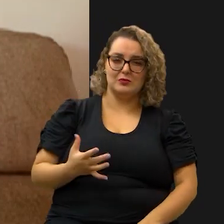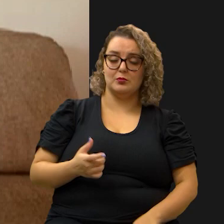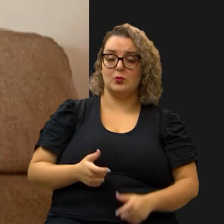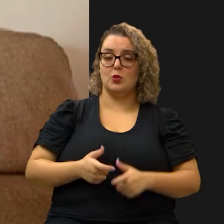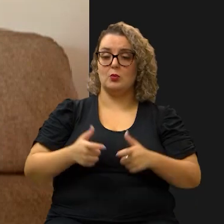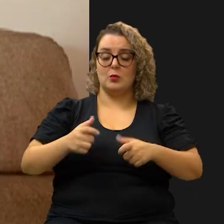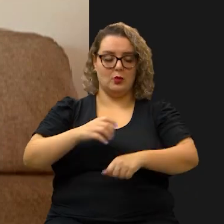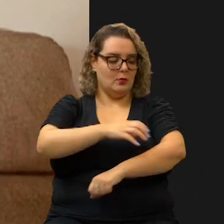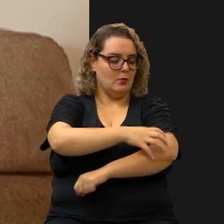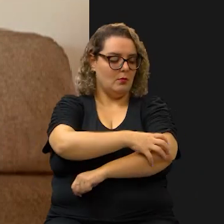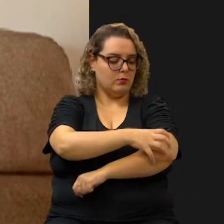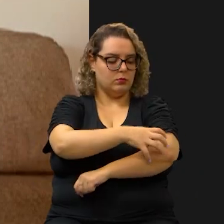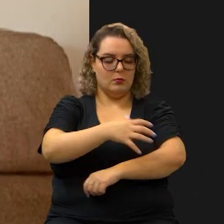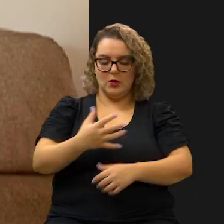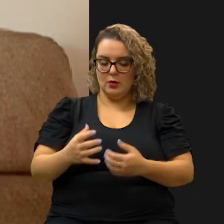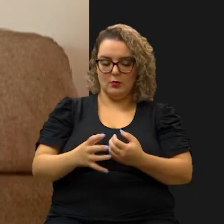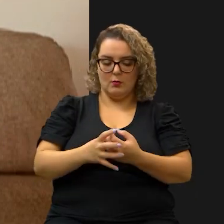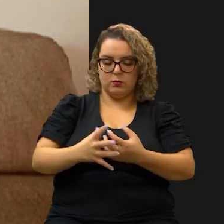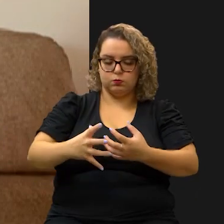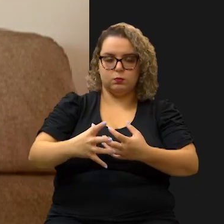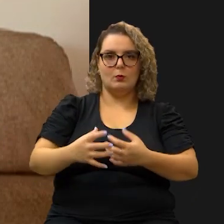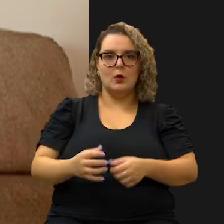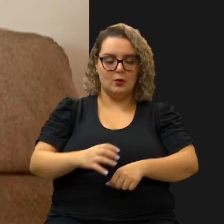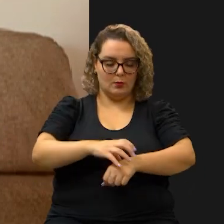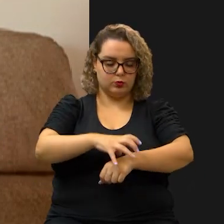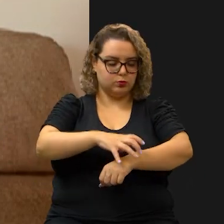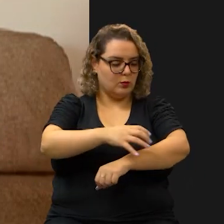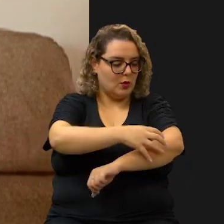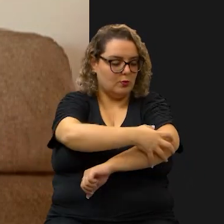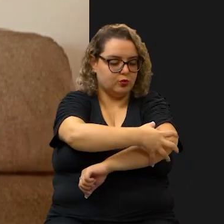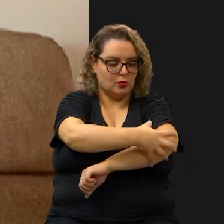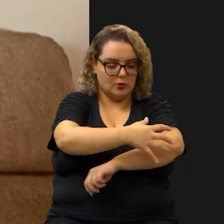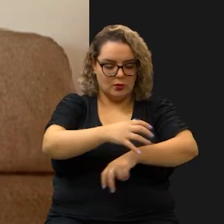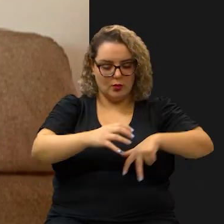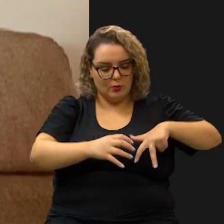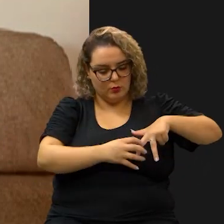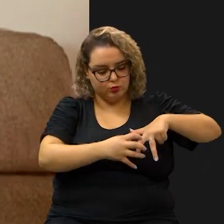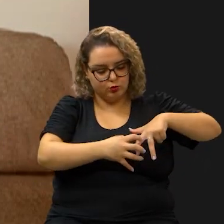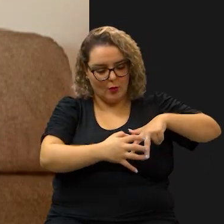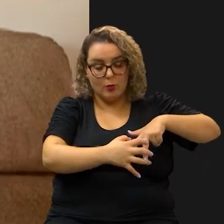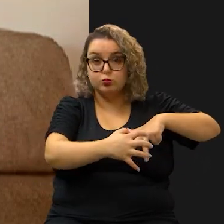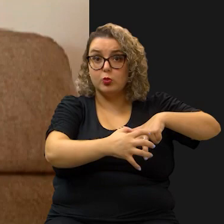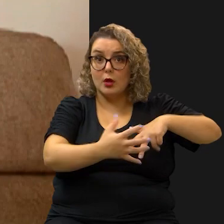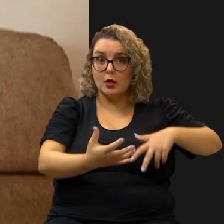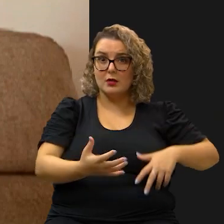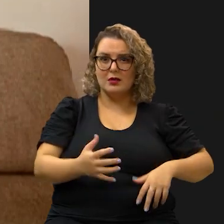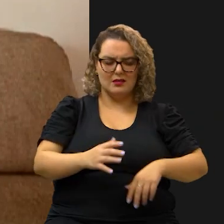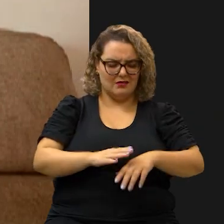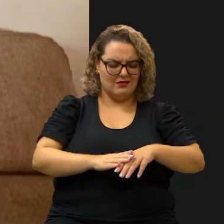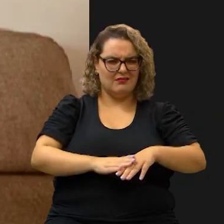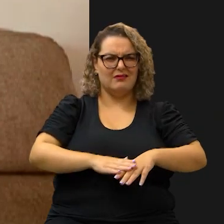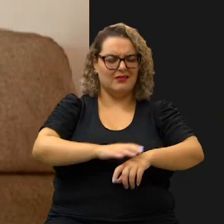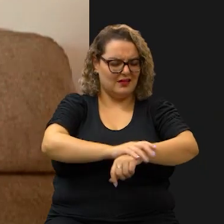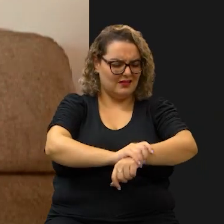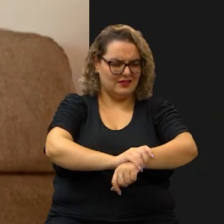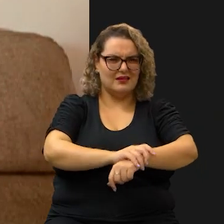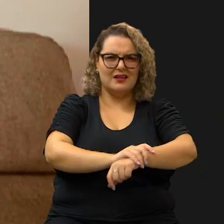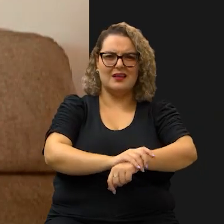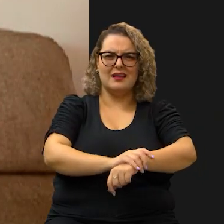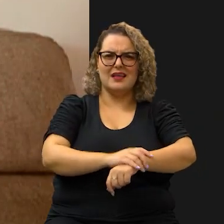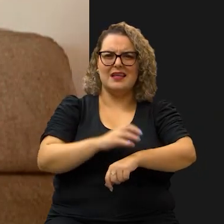de volume das articulações de mãos, punhos, joelhos, tornozelos, né? Ou seja, fica